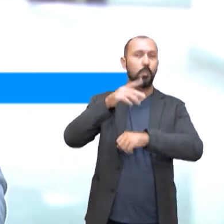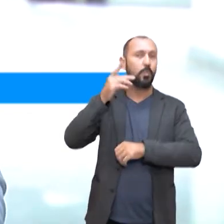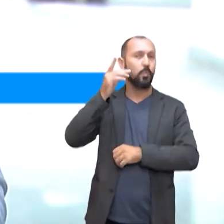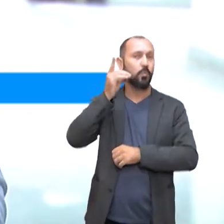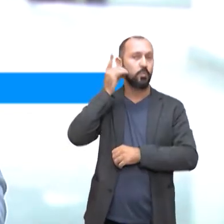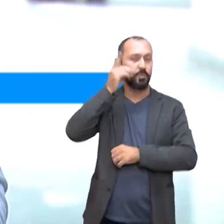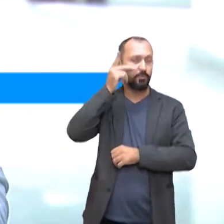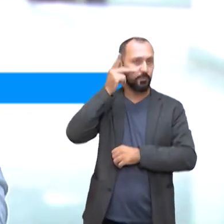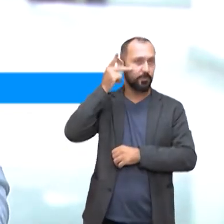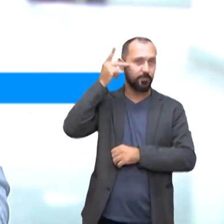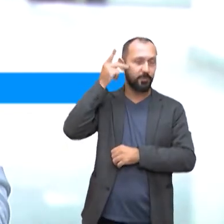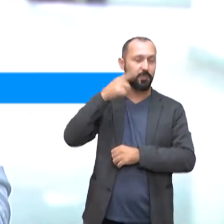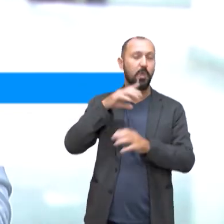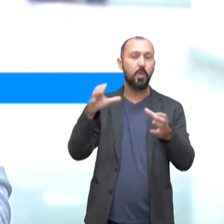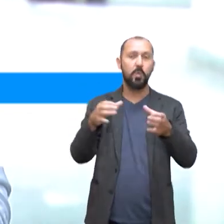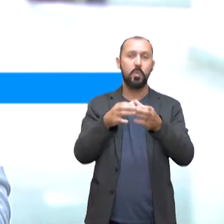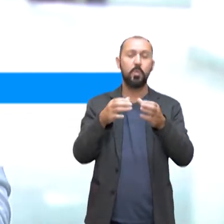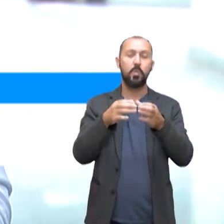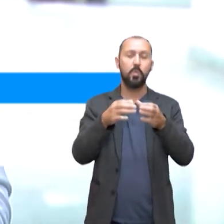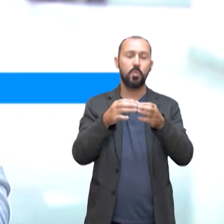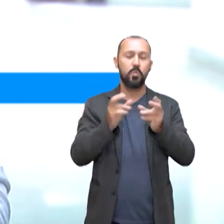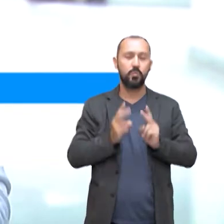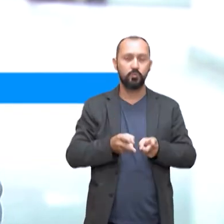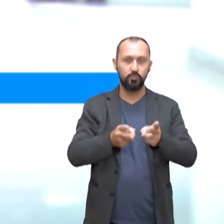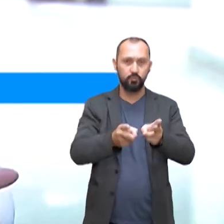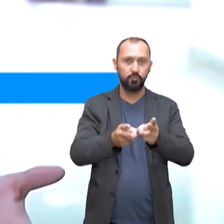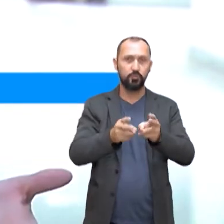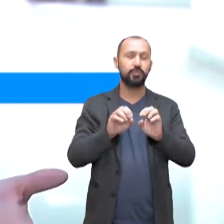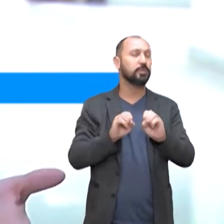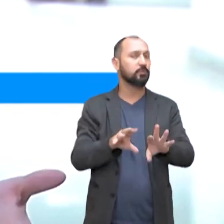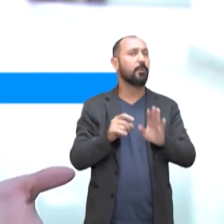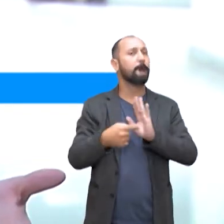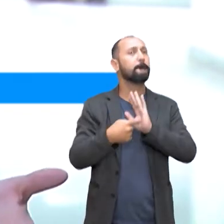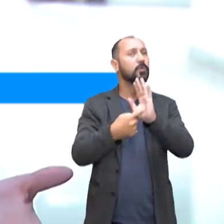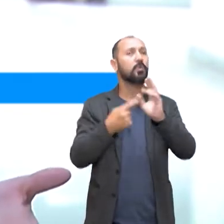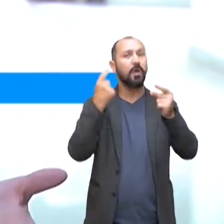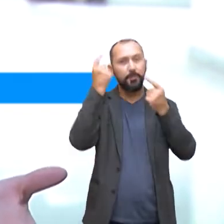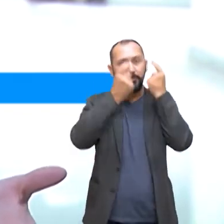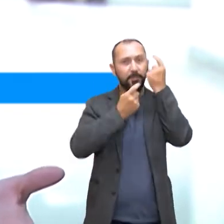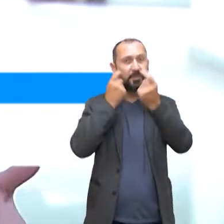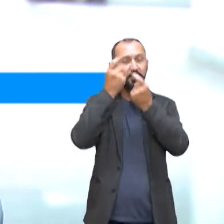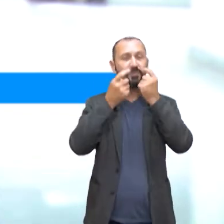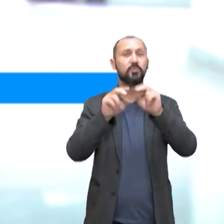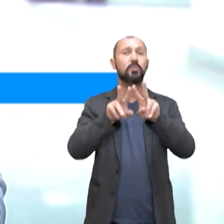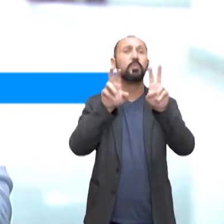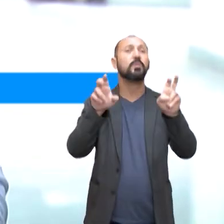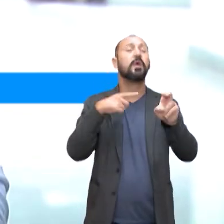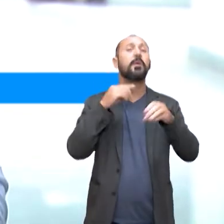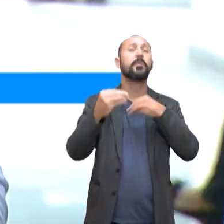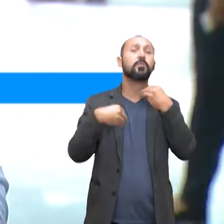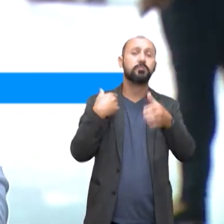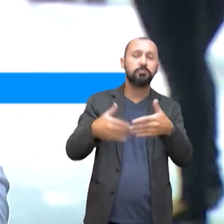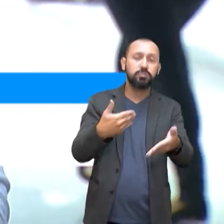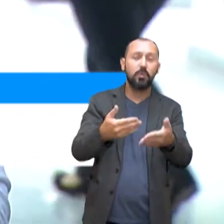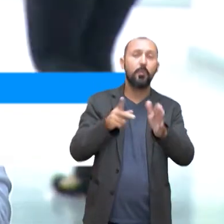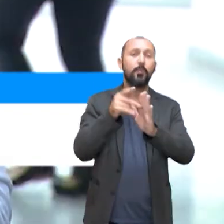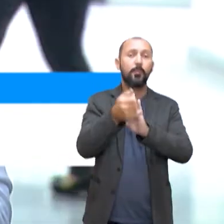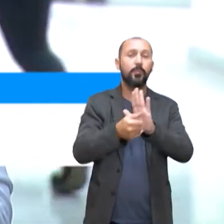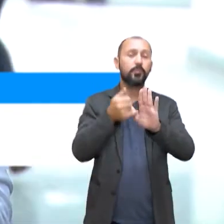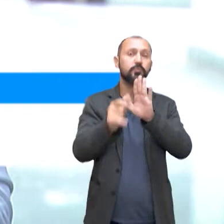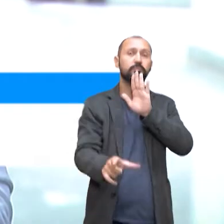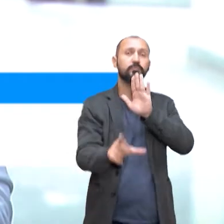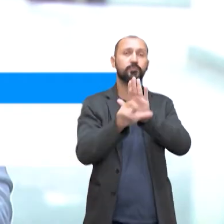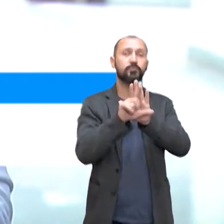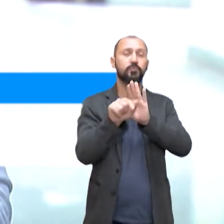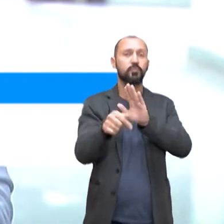da Comissão Permanente de Educação da Casa, demonstrou preocupação com relação à tramitação do projeto de lei de autoria